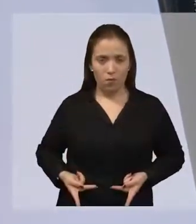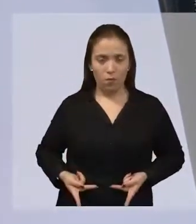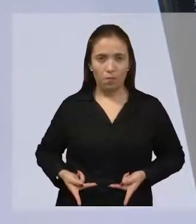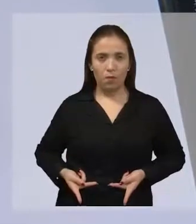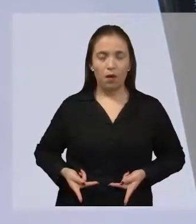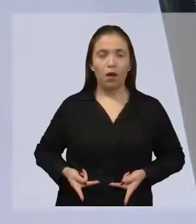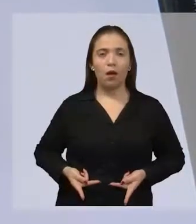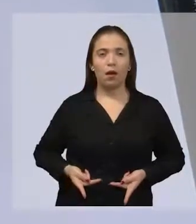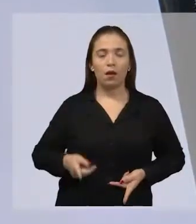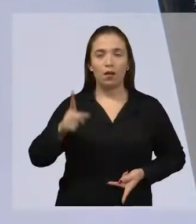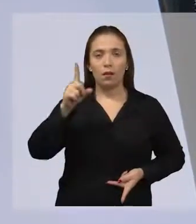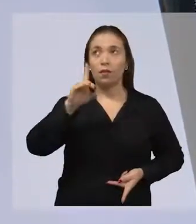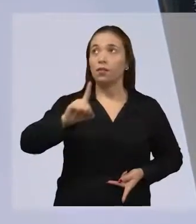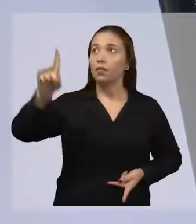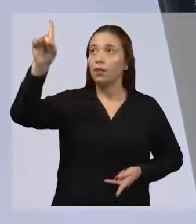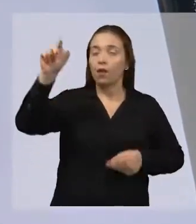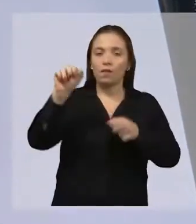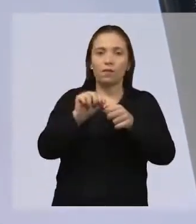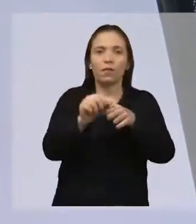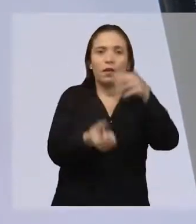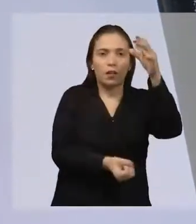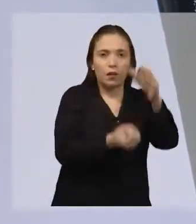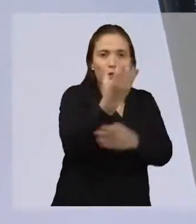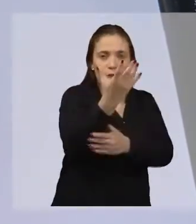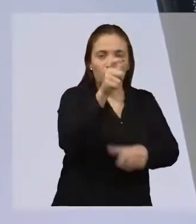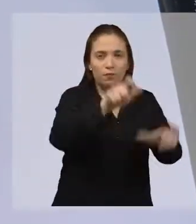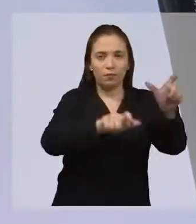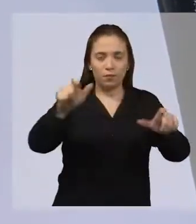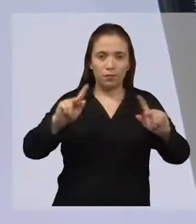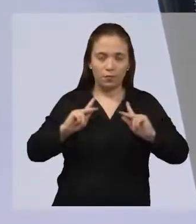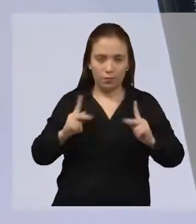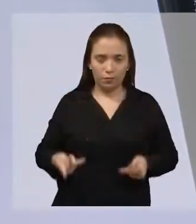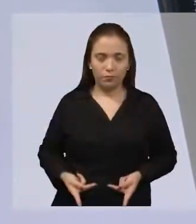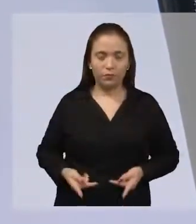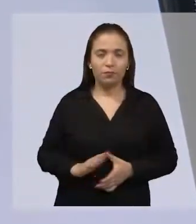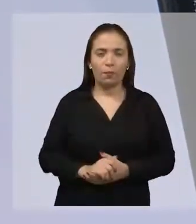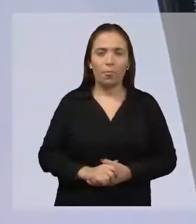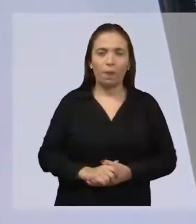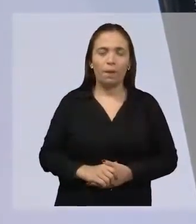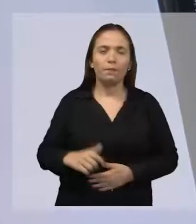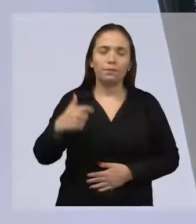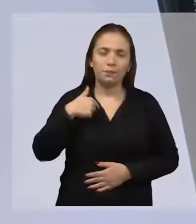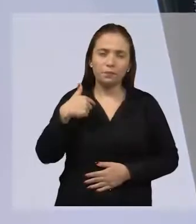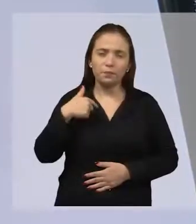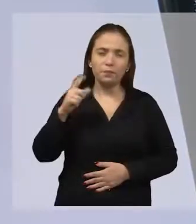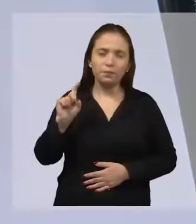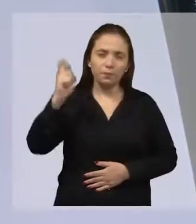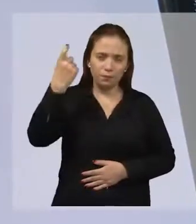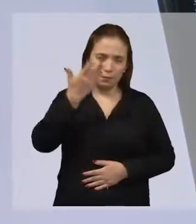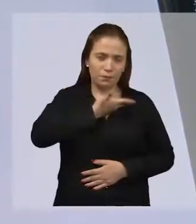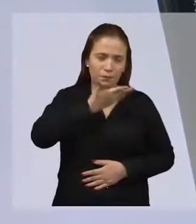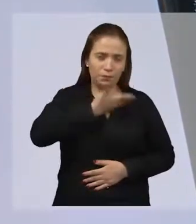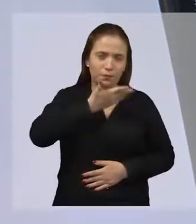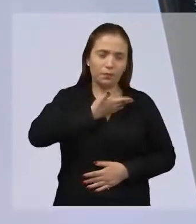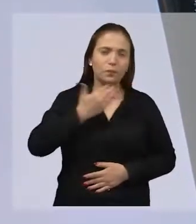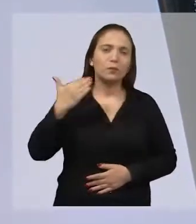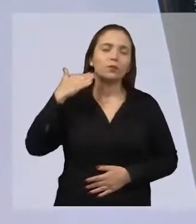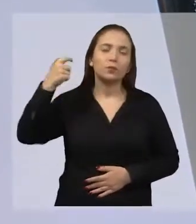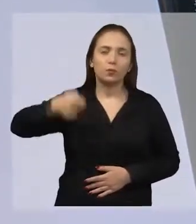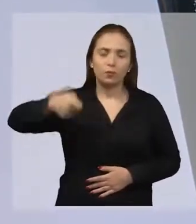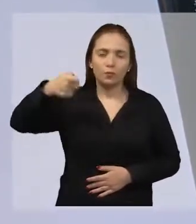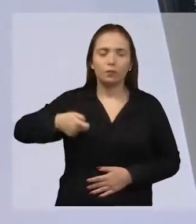Clésio, a abertura do diálogo por parte do presidente com os partidos, com as lideranças dentro do